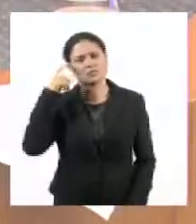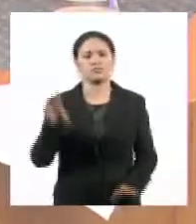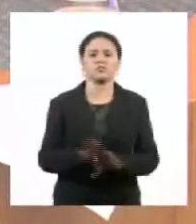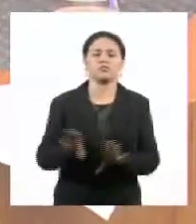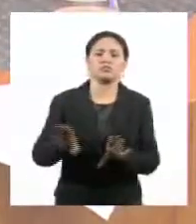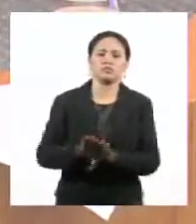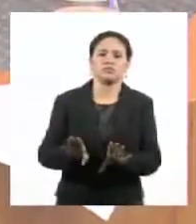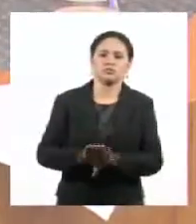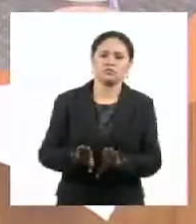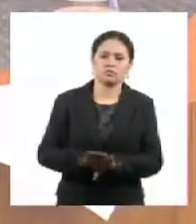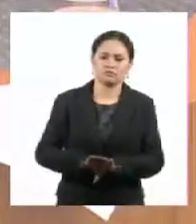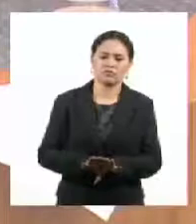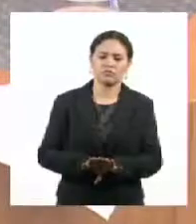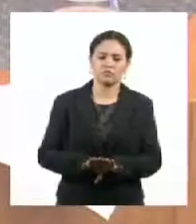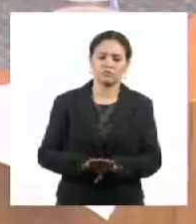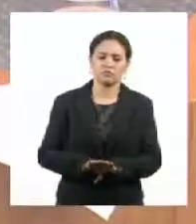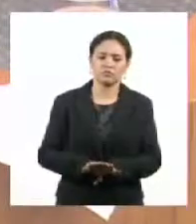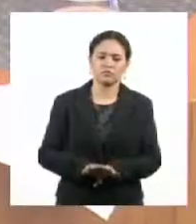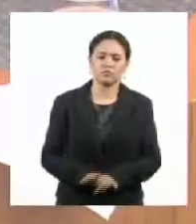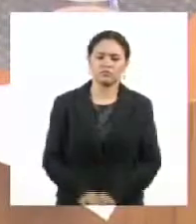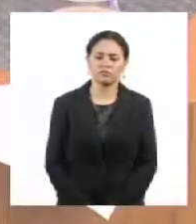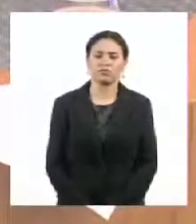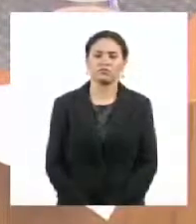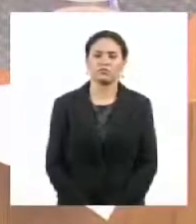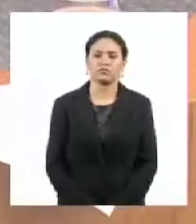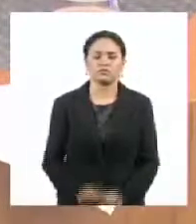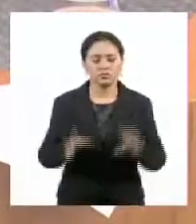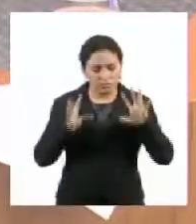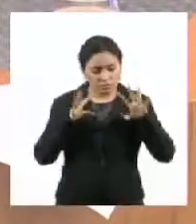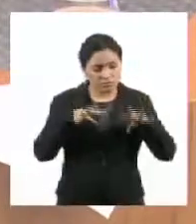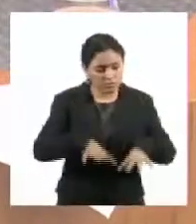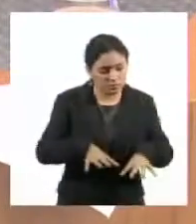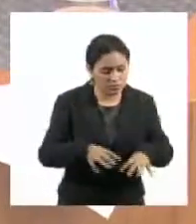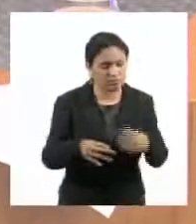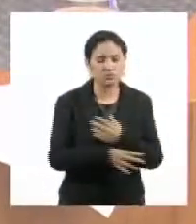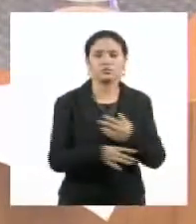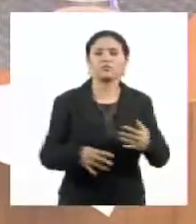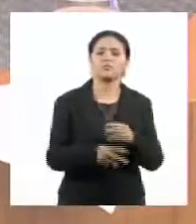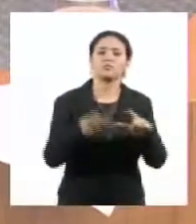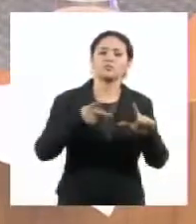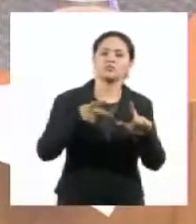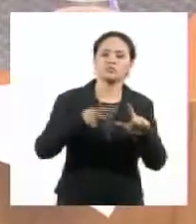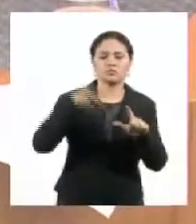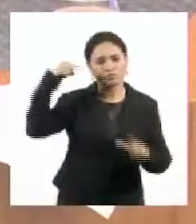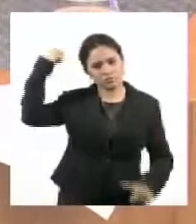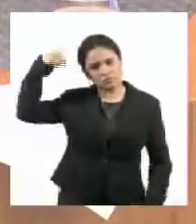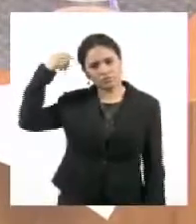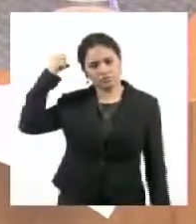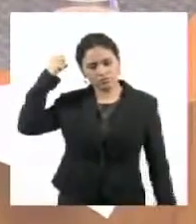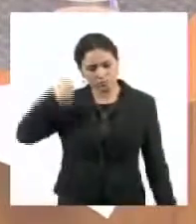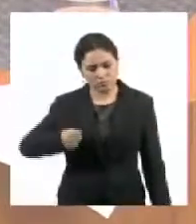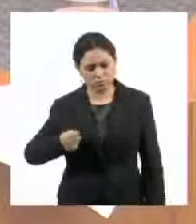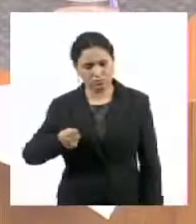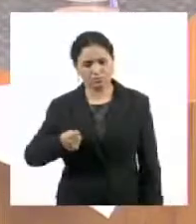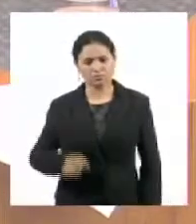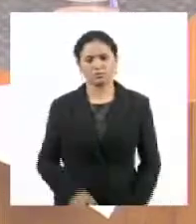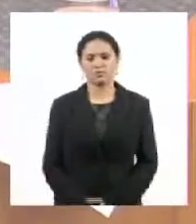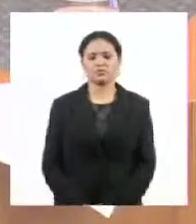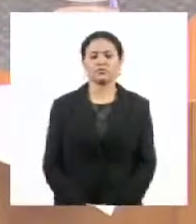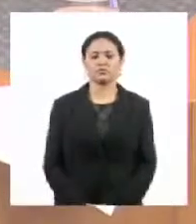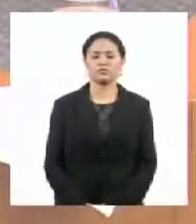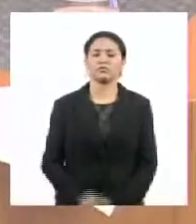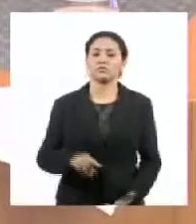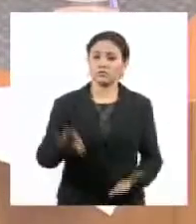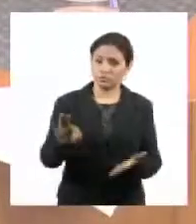possa também dar atenção à cidade de Passo do Miá e de Ribamar. Esse